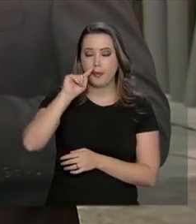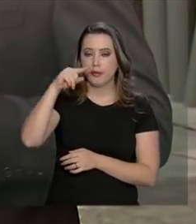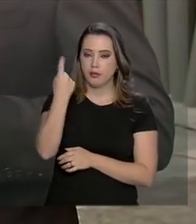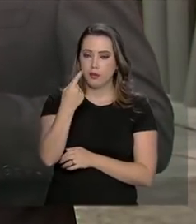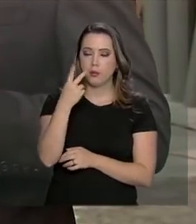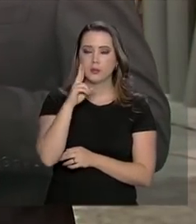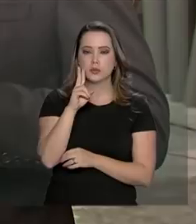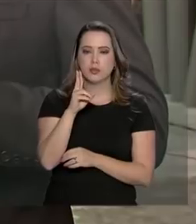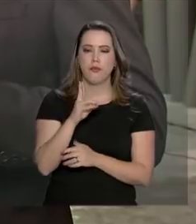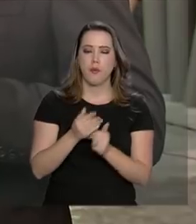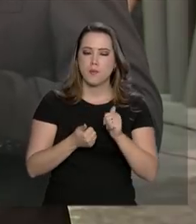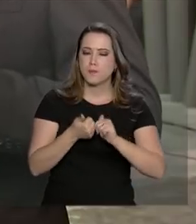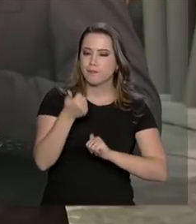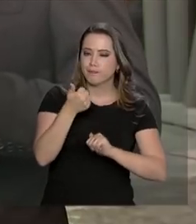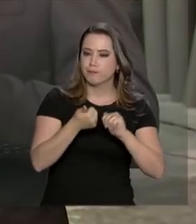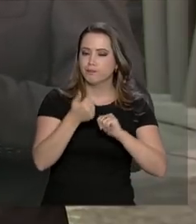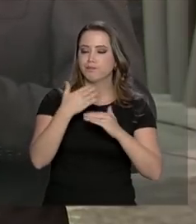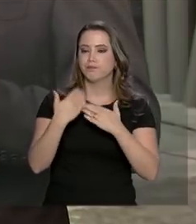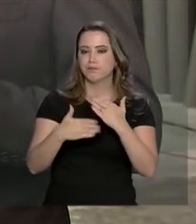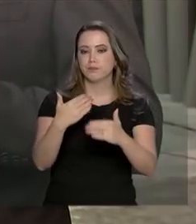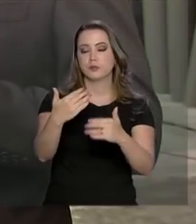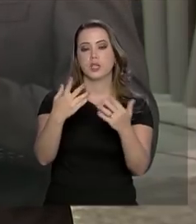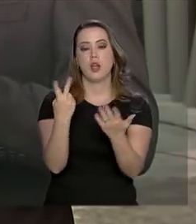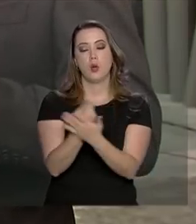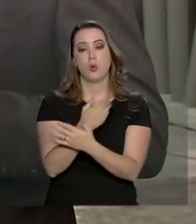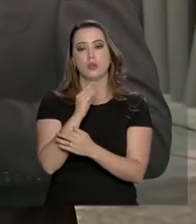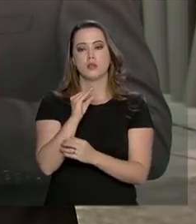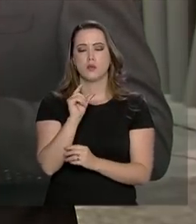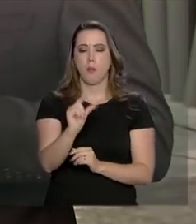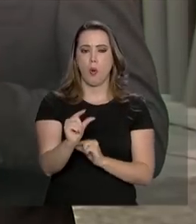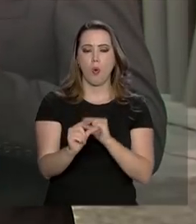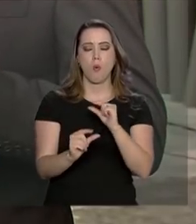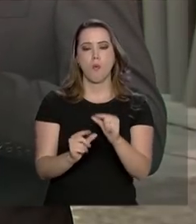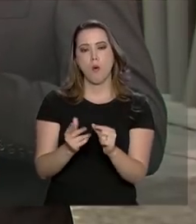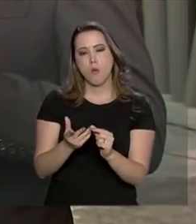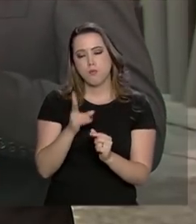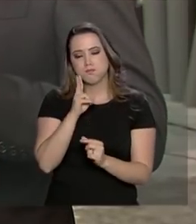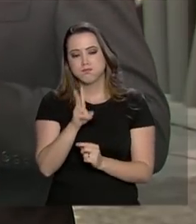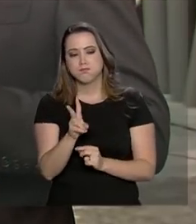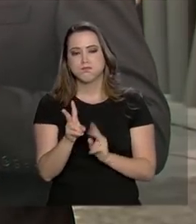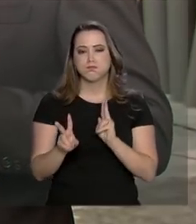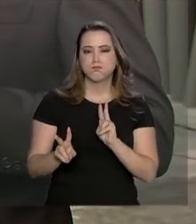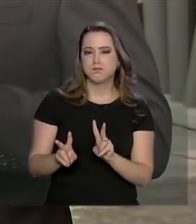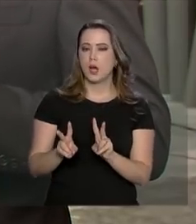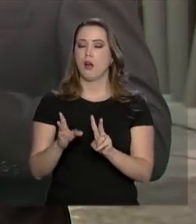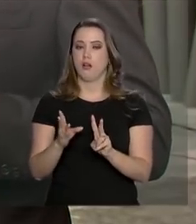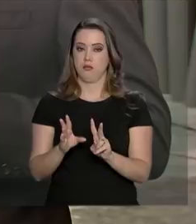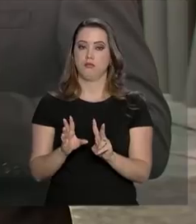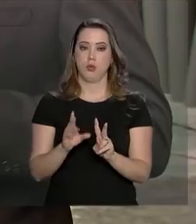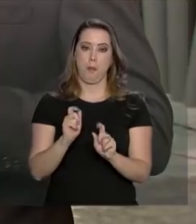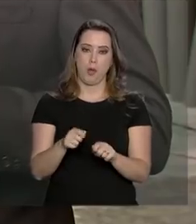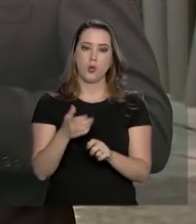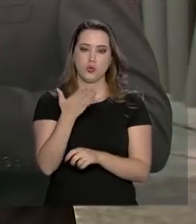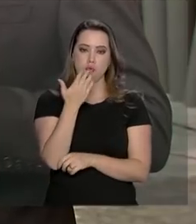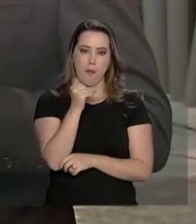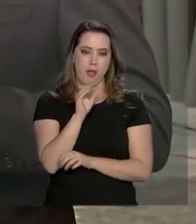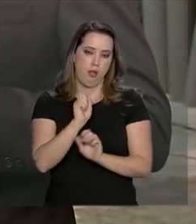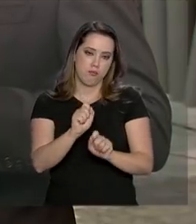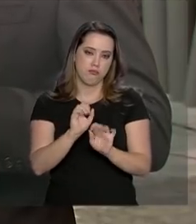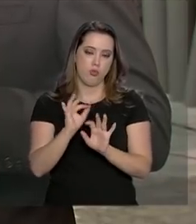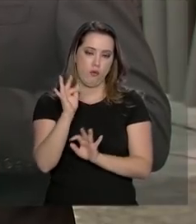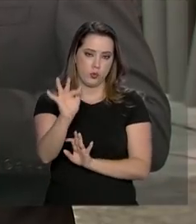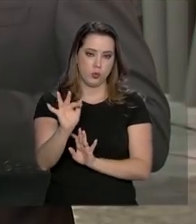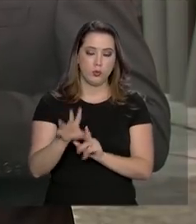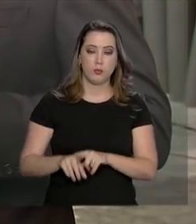do presidente. A equipe médica informou que ela será feita paulatinamente e no momento oportuno. Jair Bolsonaro permanece